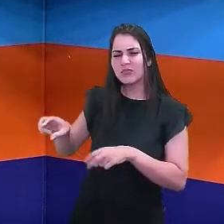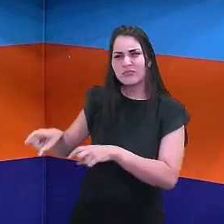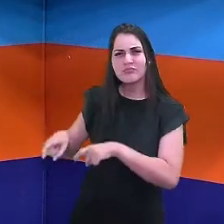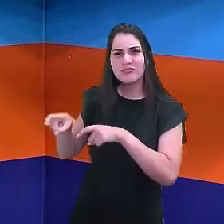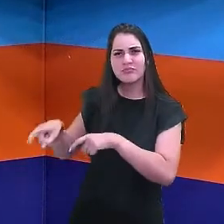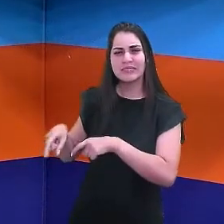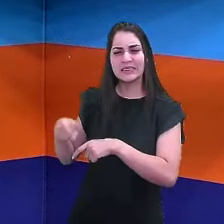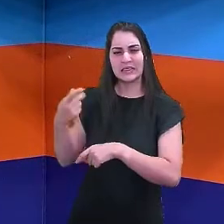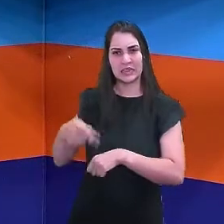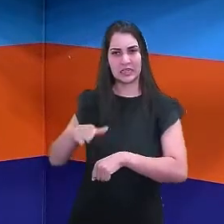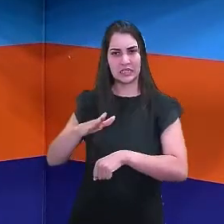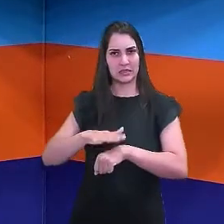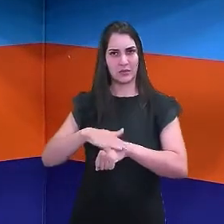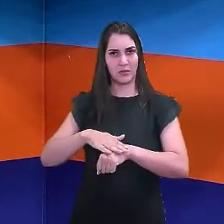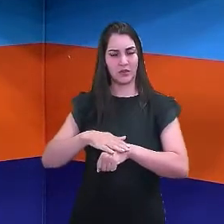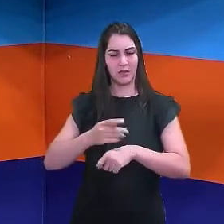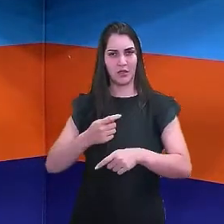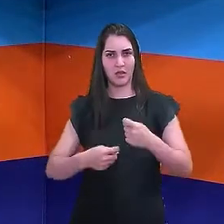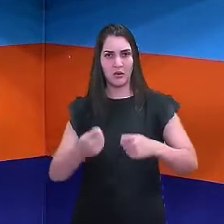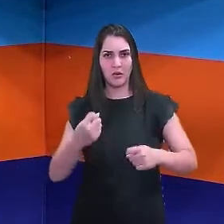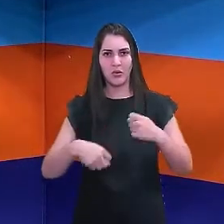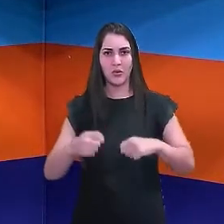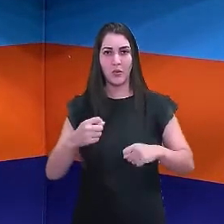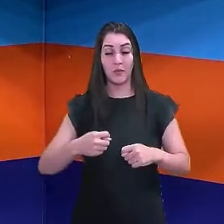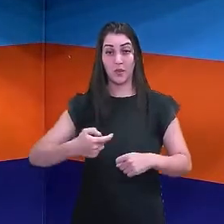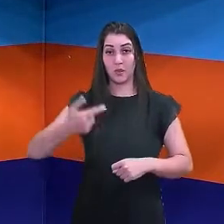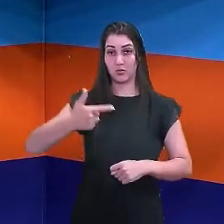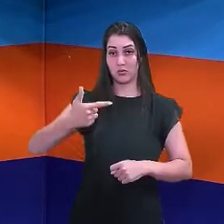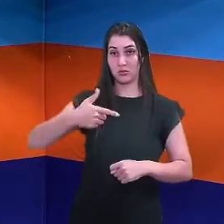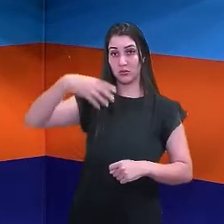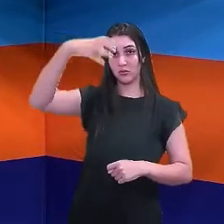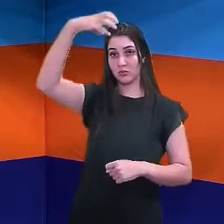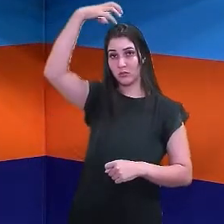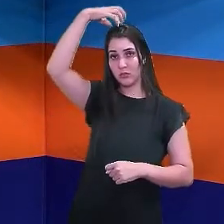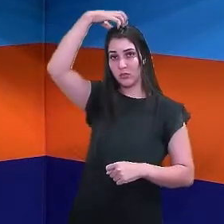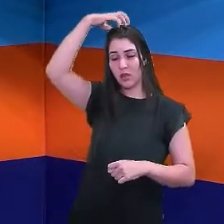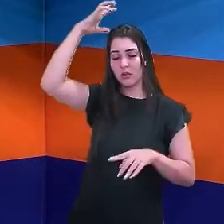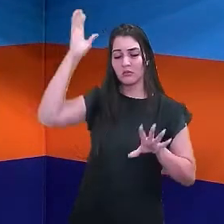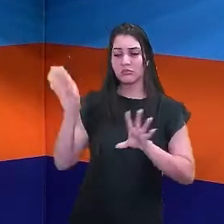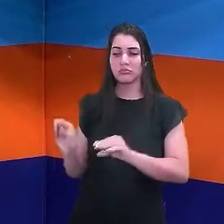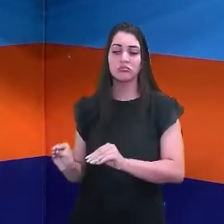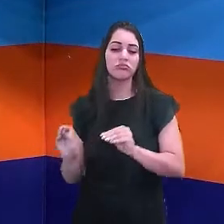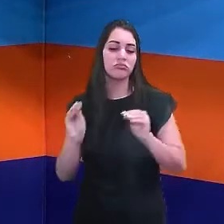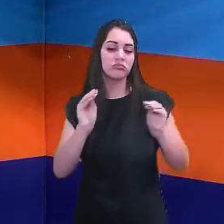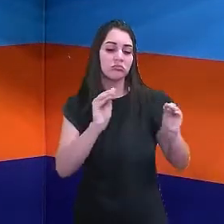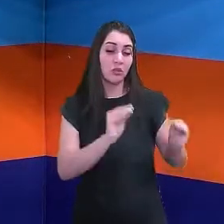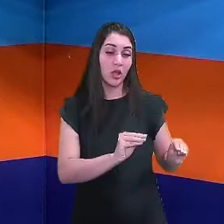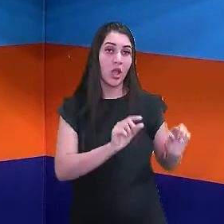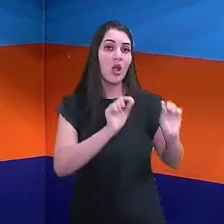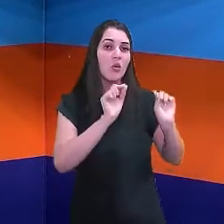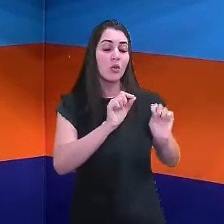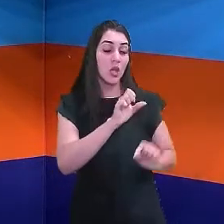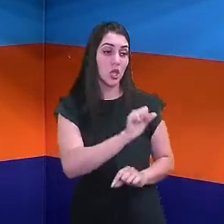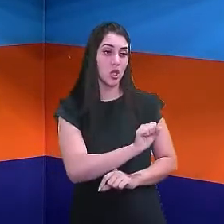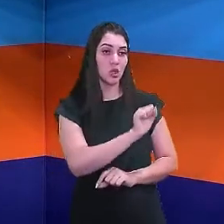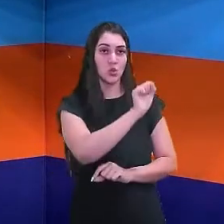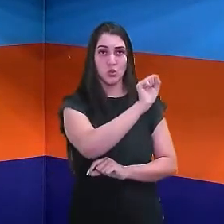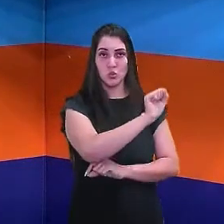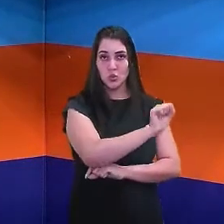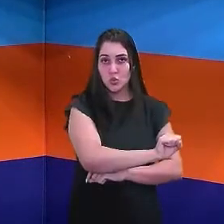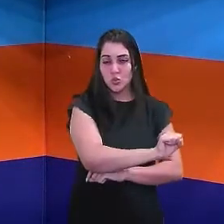a economia do Segundo Império ela vai se deslocar para o sul e o sudeste do Brasil. E